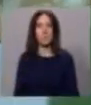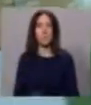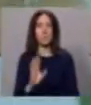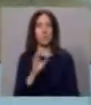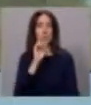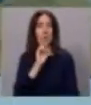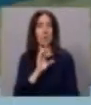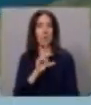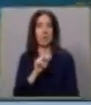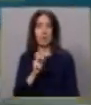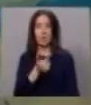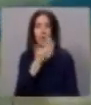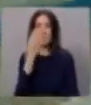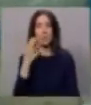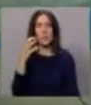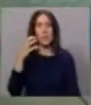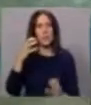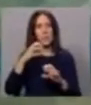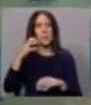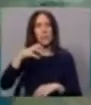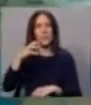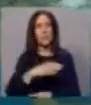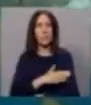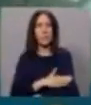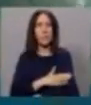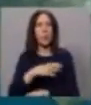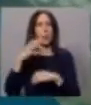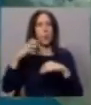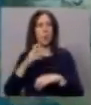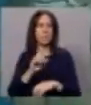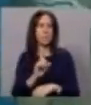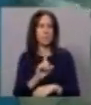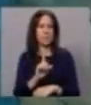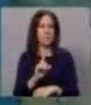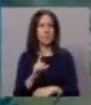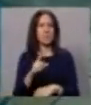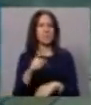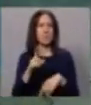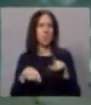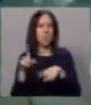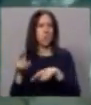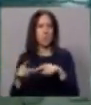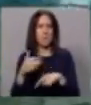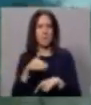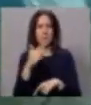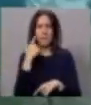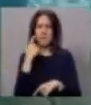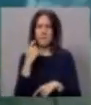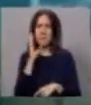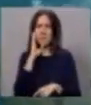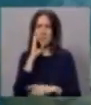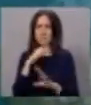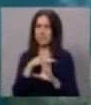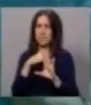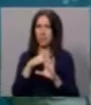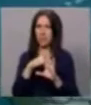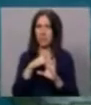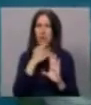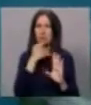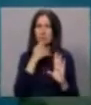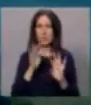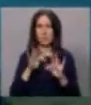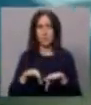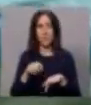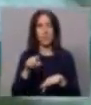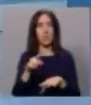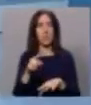chuva fraco, aguaceiros fracos, não é precipitação persistente, portanto é intervalada e será em princípio até ao meio da tarde. E em especial no norte e